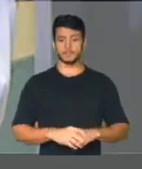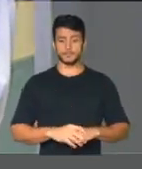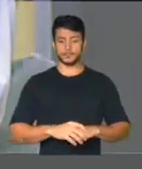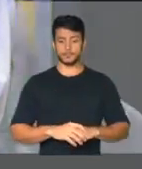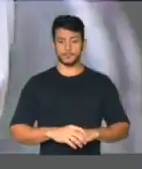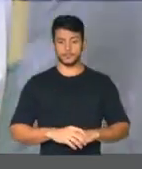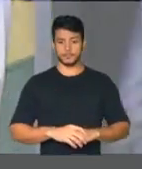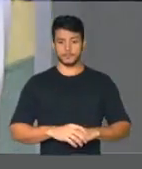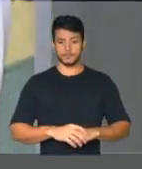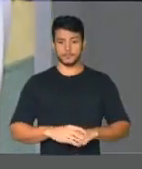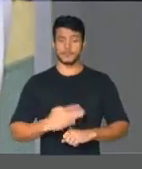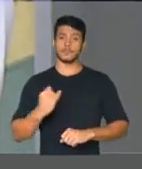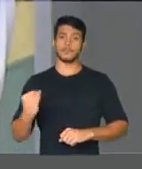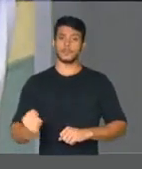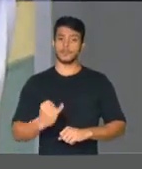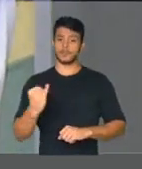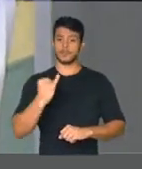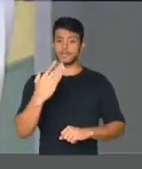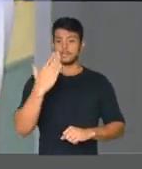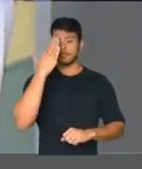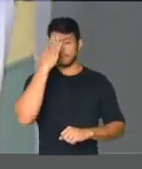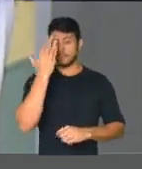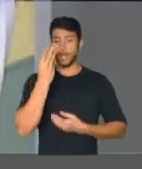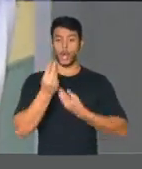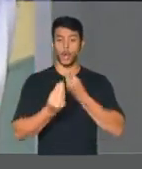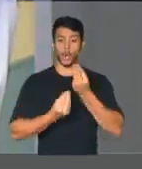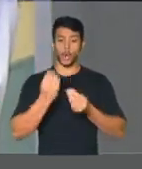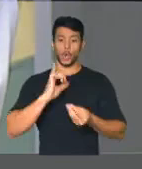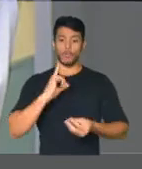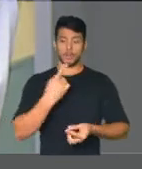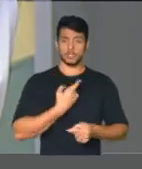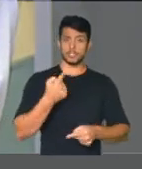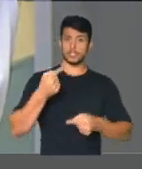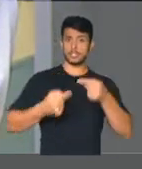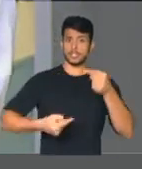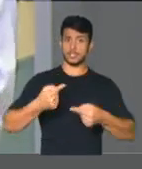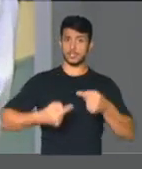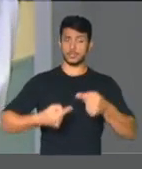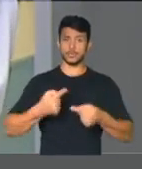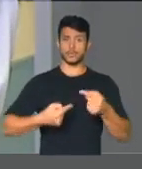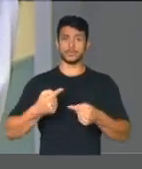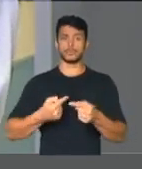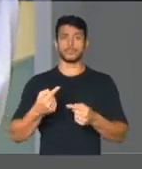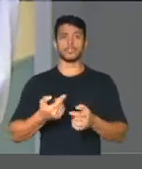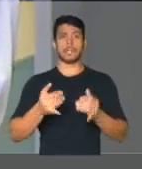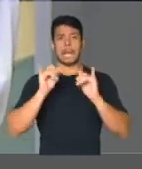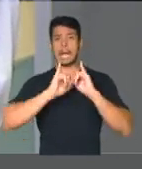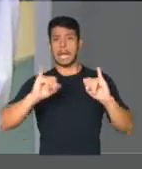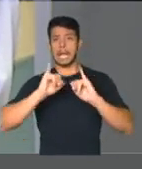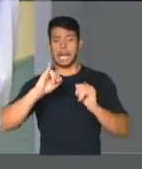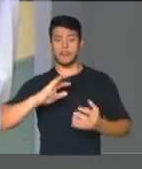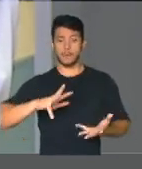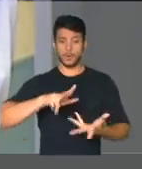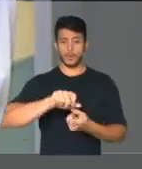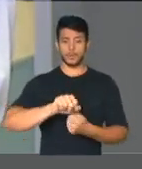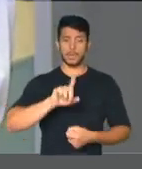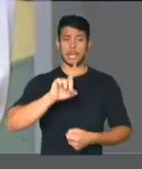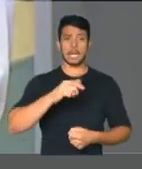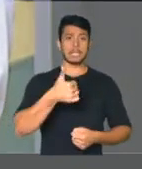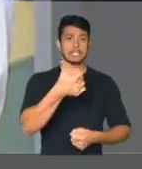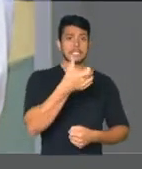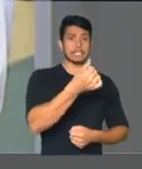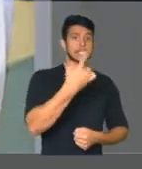legislativas, salutar a discussão do assunto no bojo da campanha mundial, 16 dias